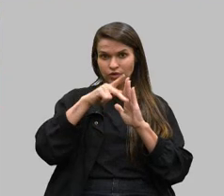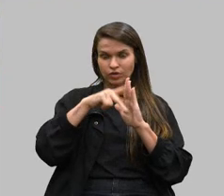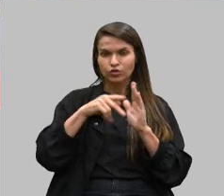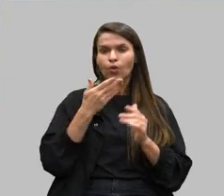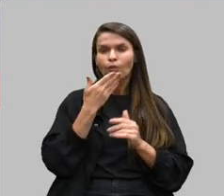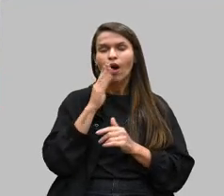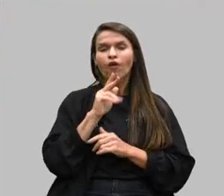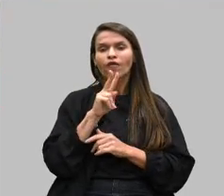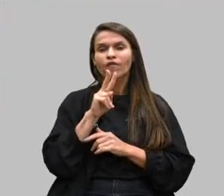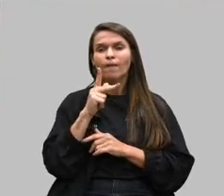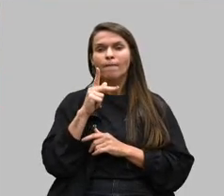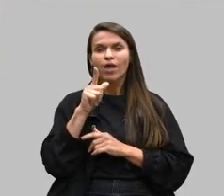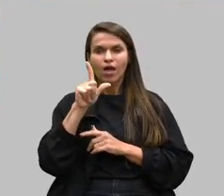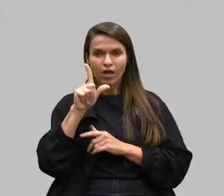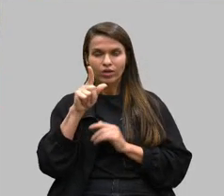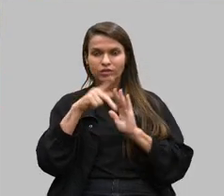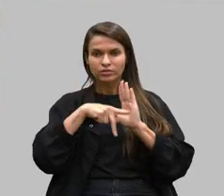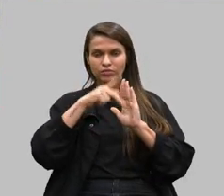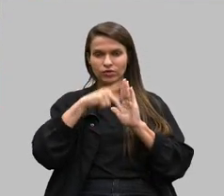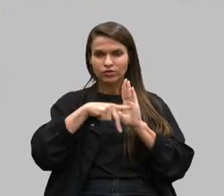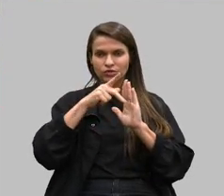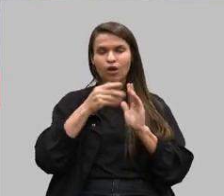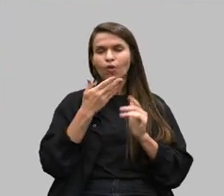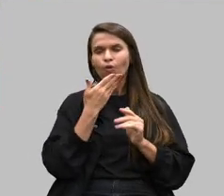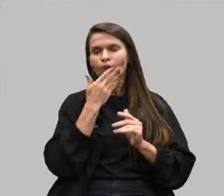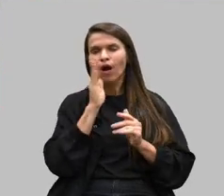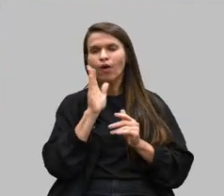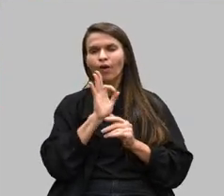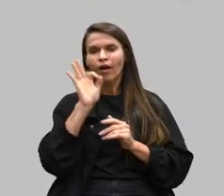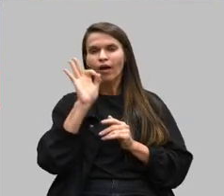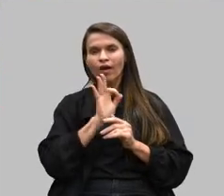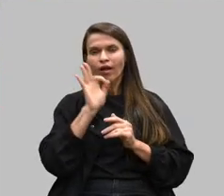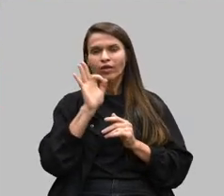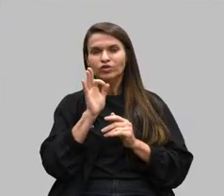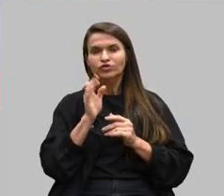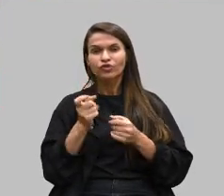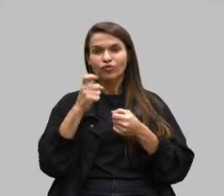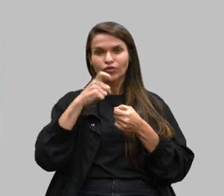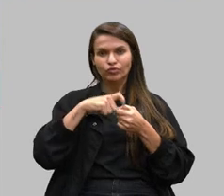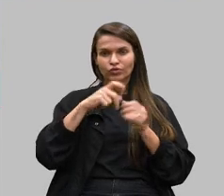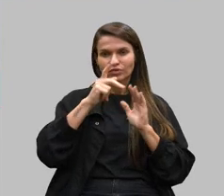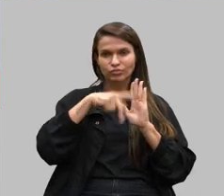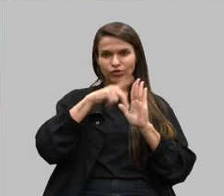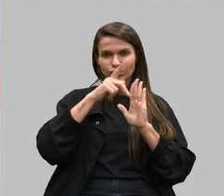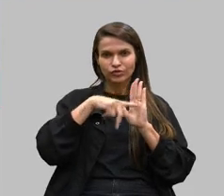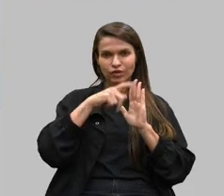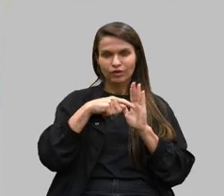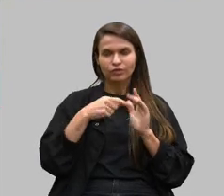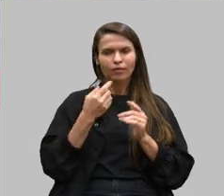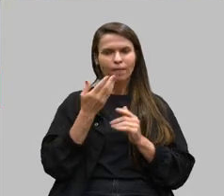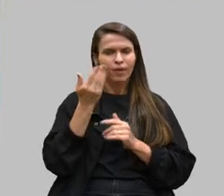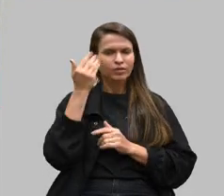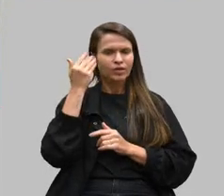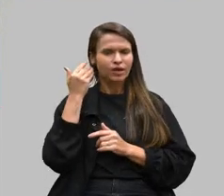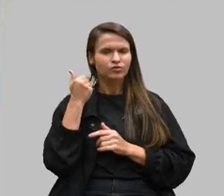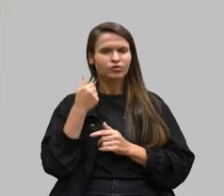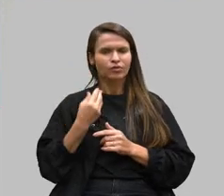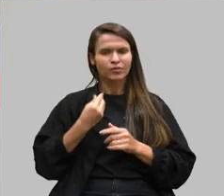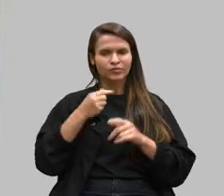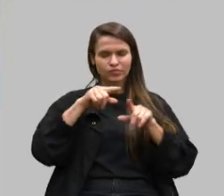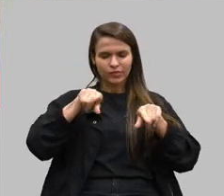VP desse projeto e qual é a taa interna de retorno desse projeto Um dia eu estava na minha sala e